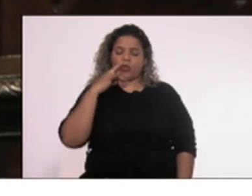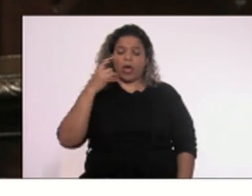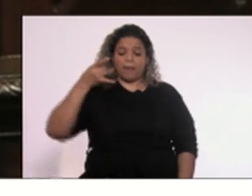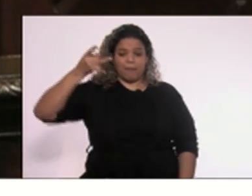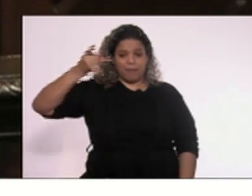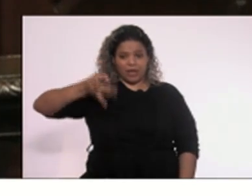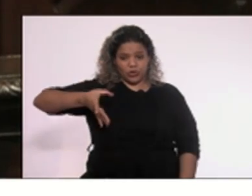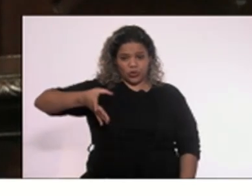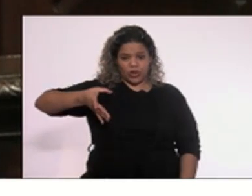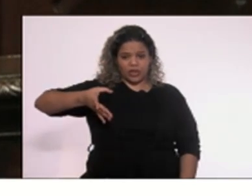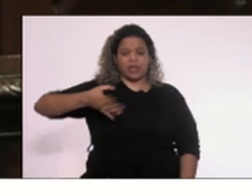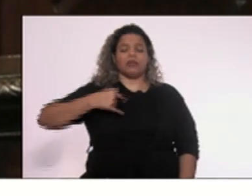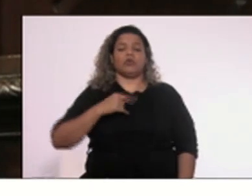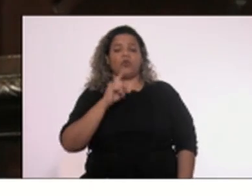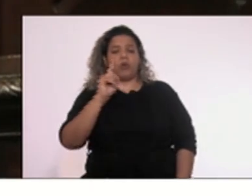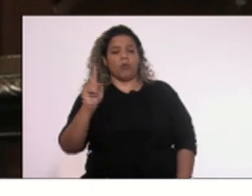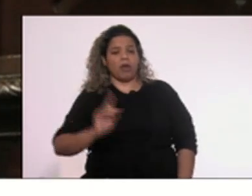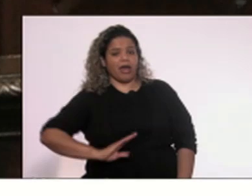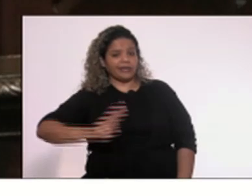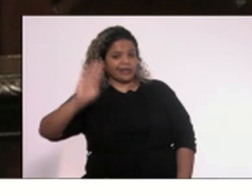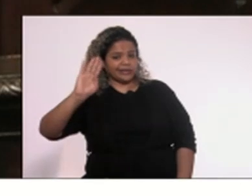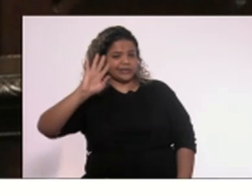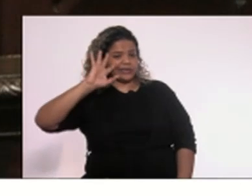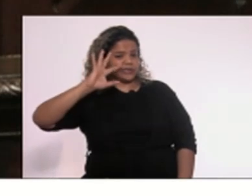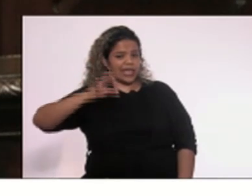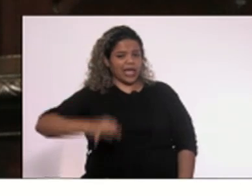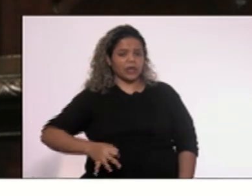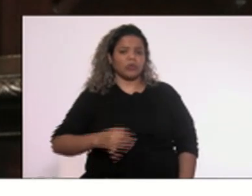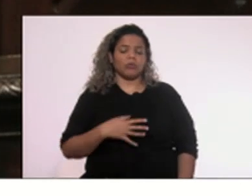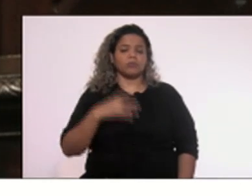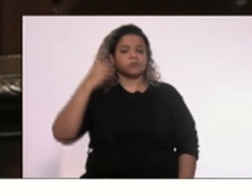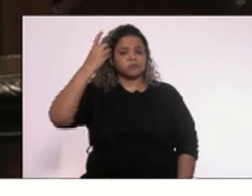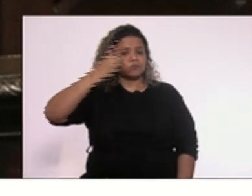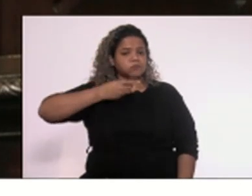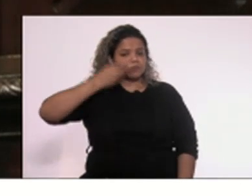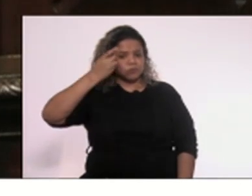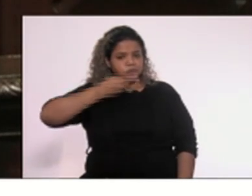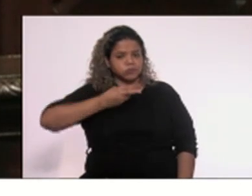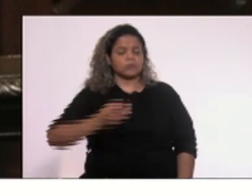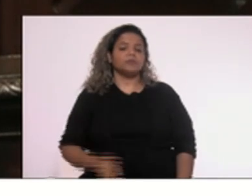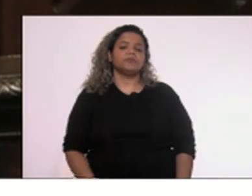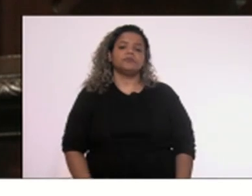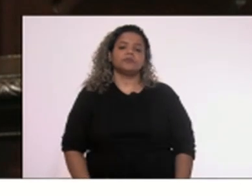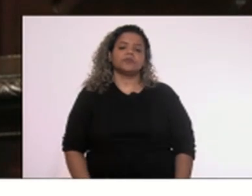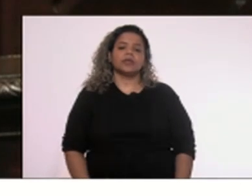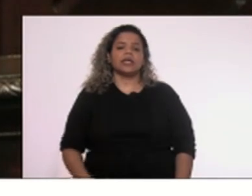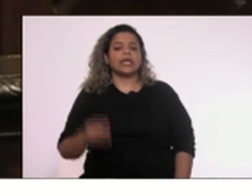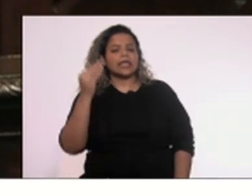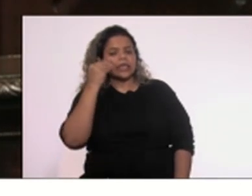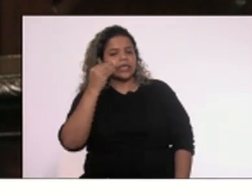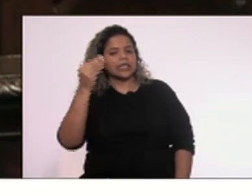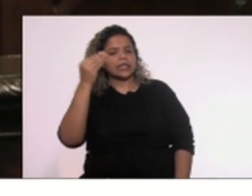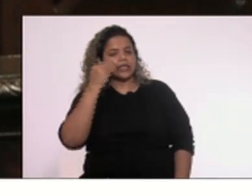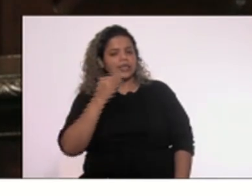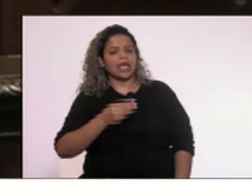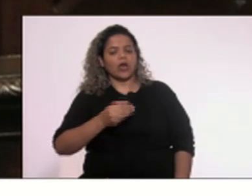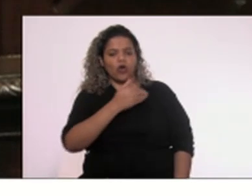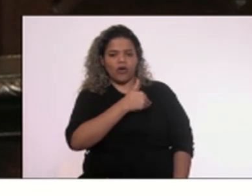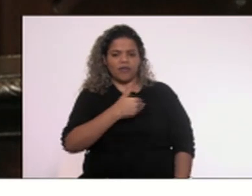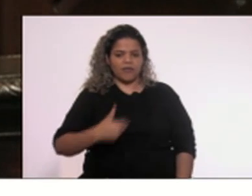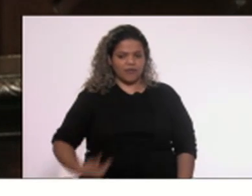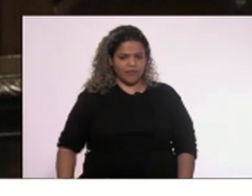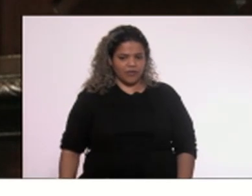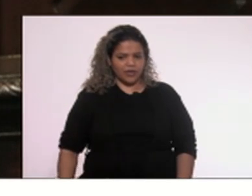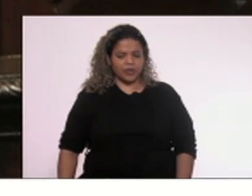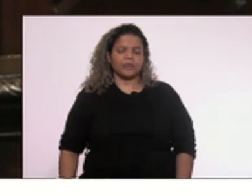abandonei uma eleição certa de deputado para ser candidato a